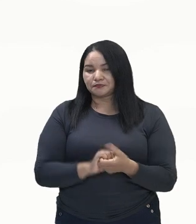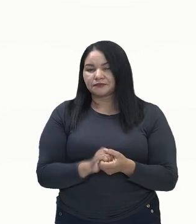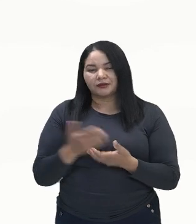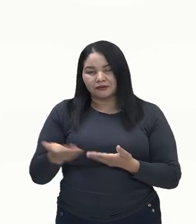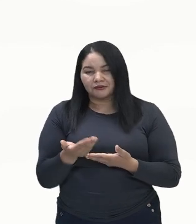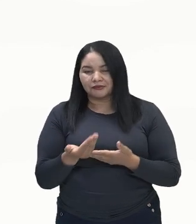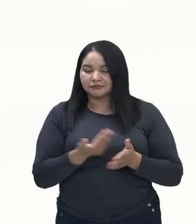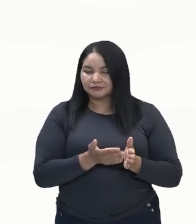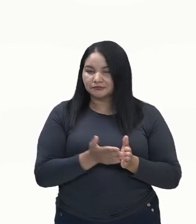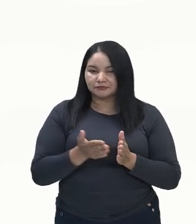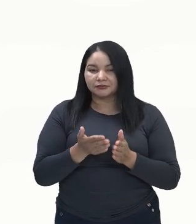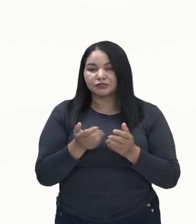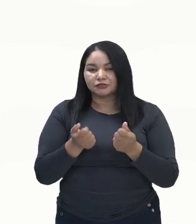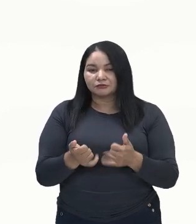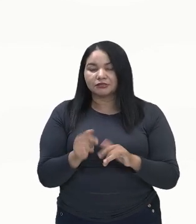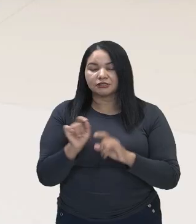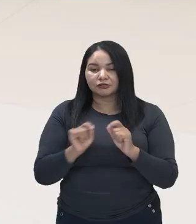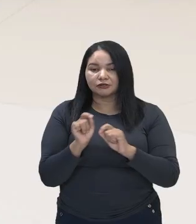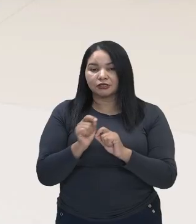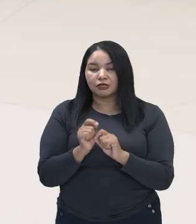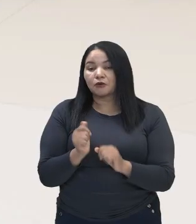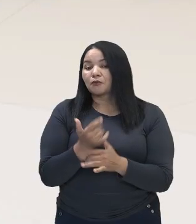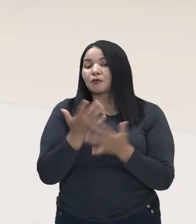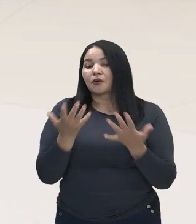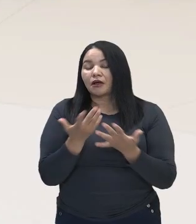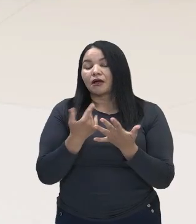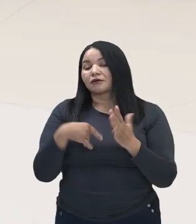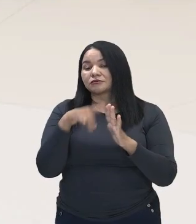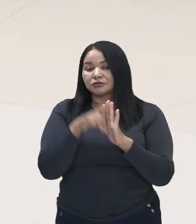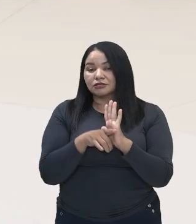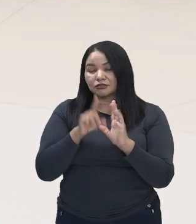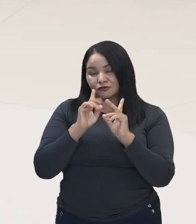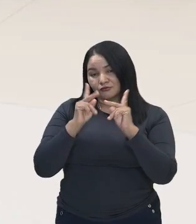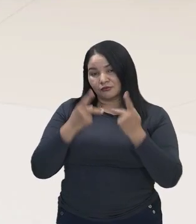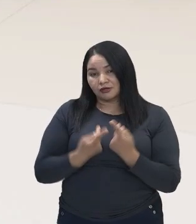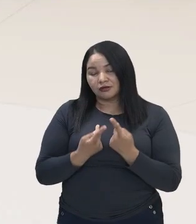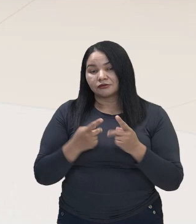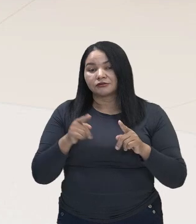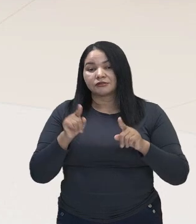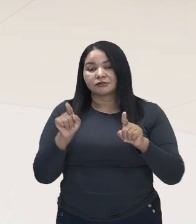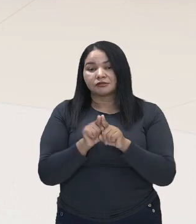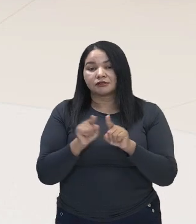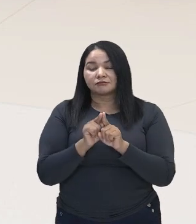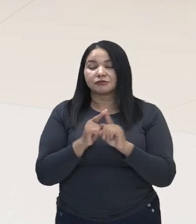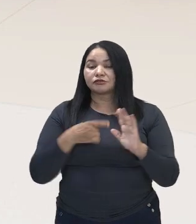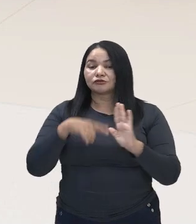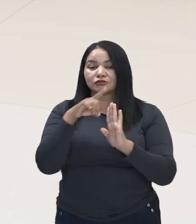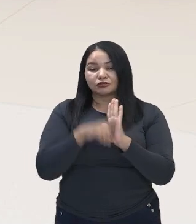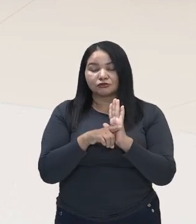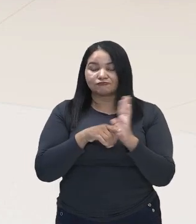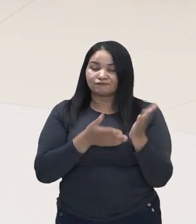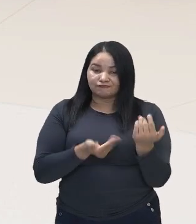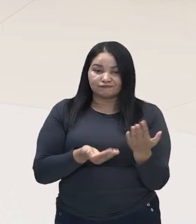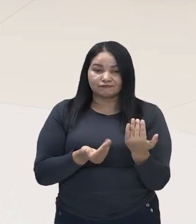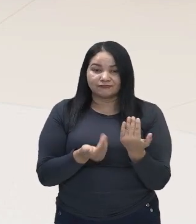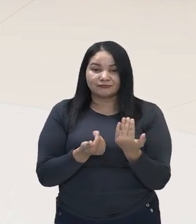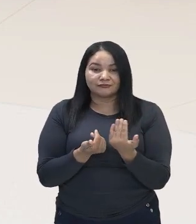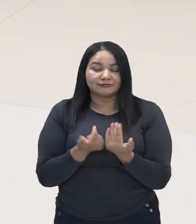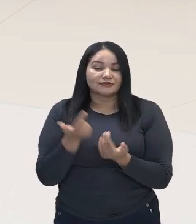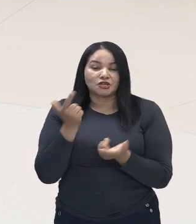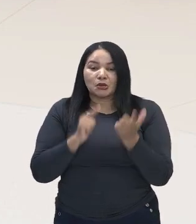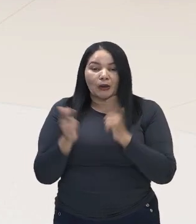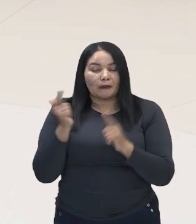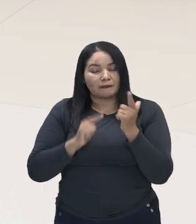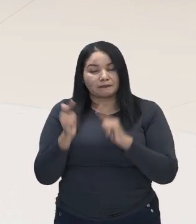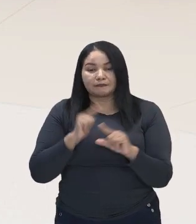momento, nós vamos entender quais são esses direitos humanos que nós temos e quais são também os direitos da juventude aqui